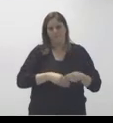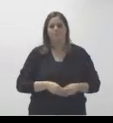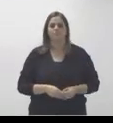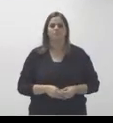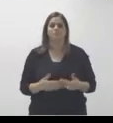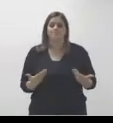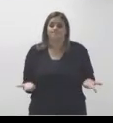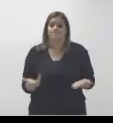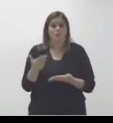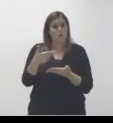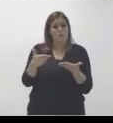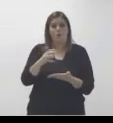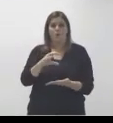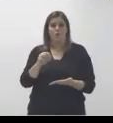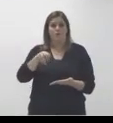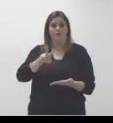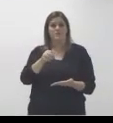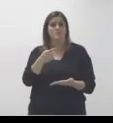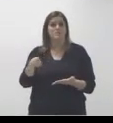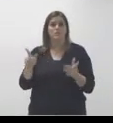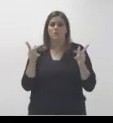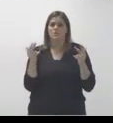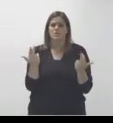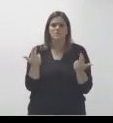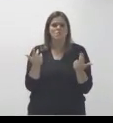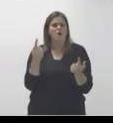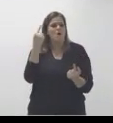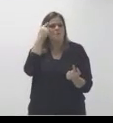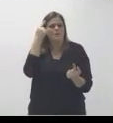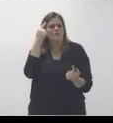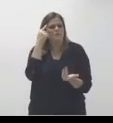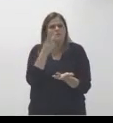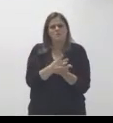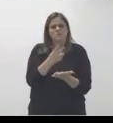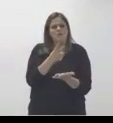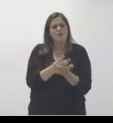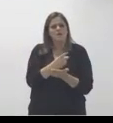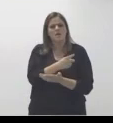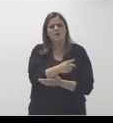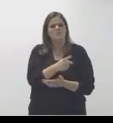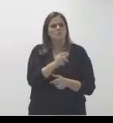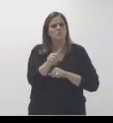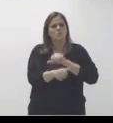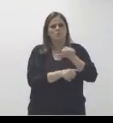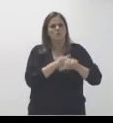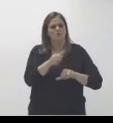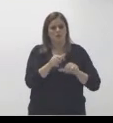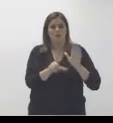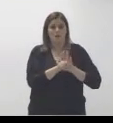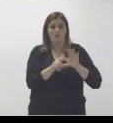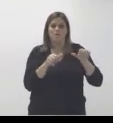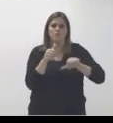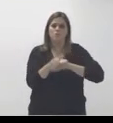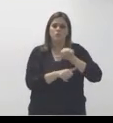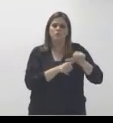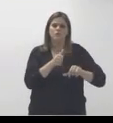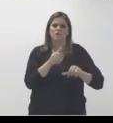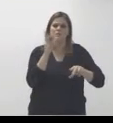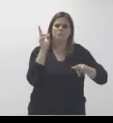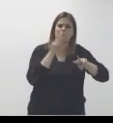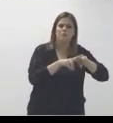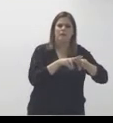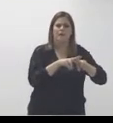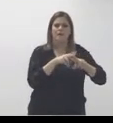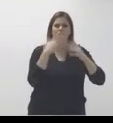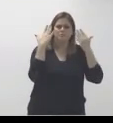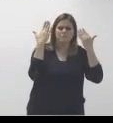digamos assim da lei da reforma psiquiátrica que o fim do isolamento é o fim das instituições asilares e trabalhando